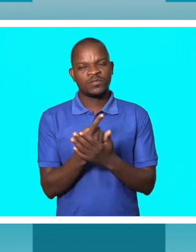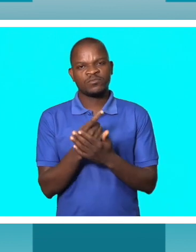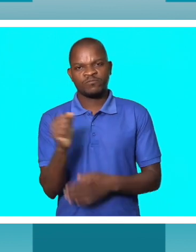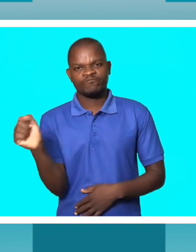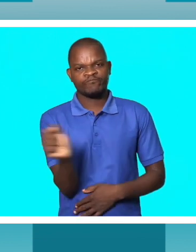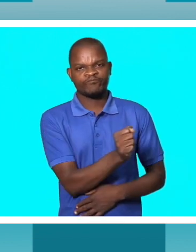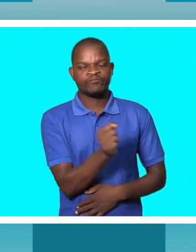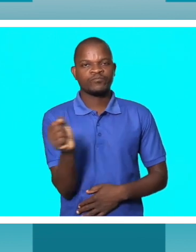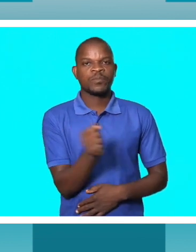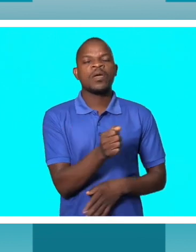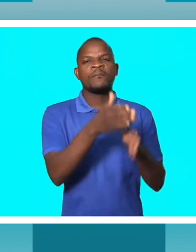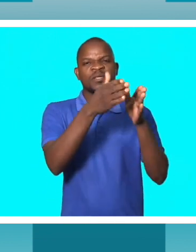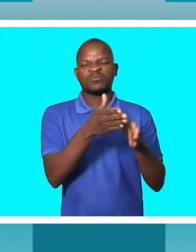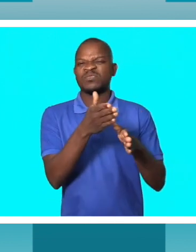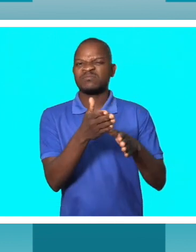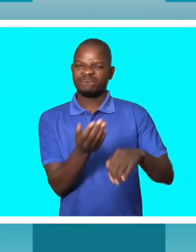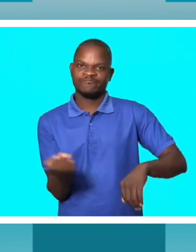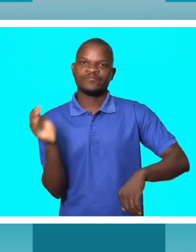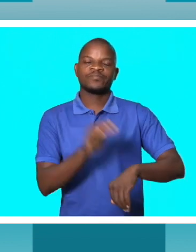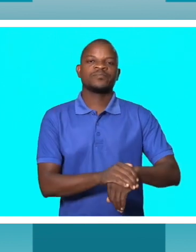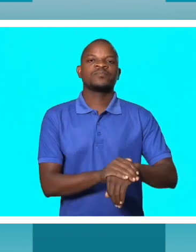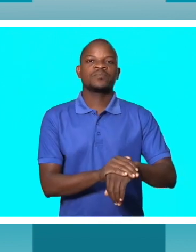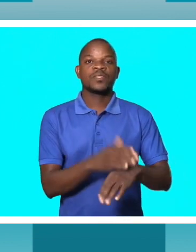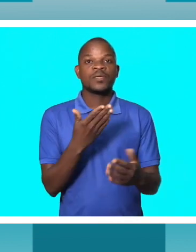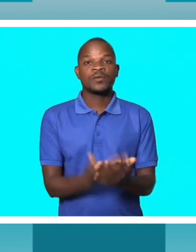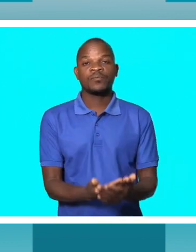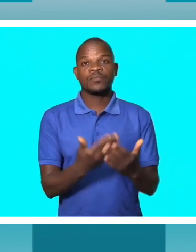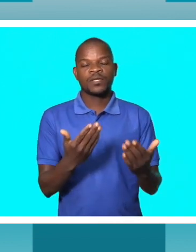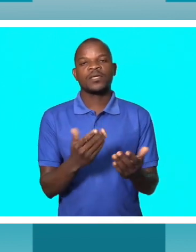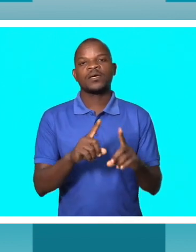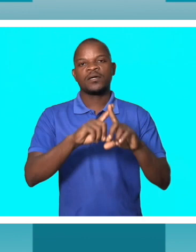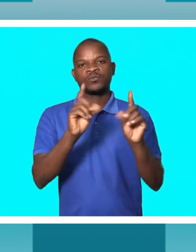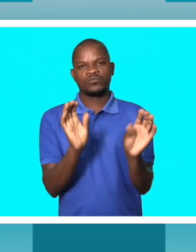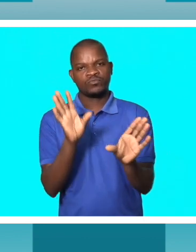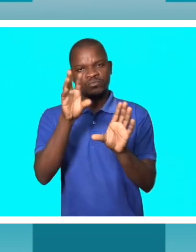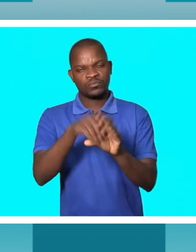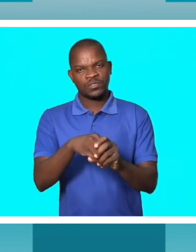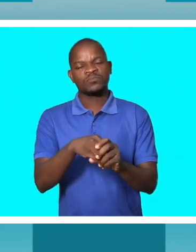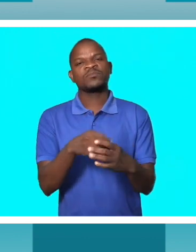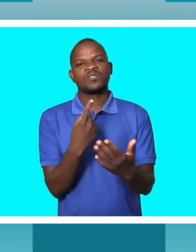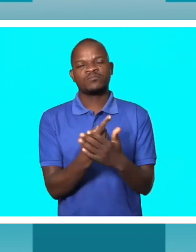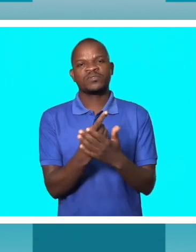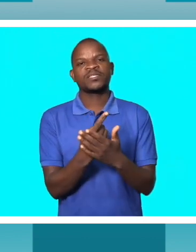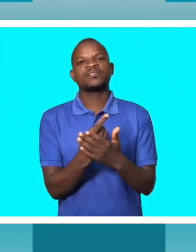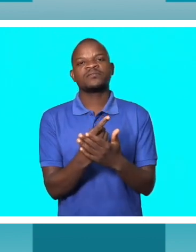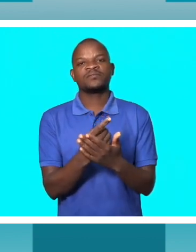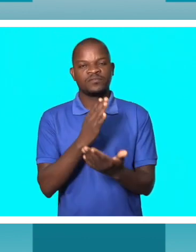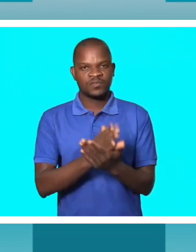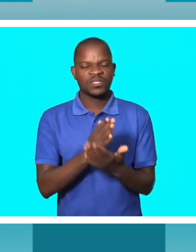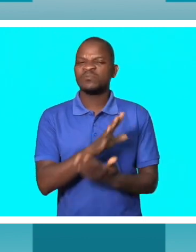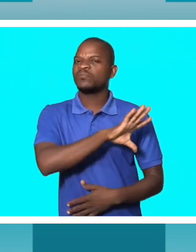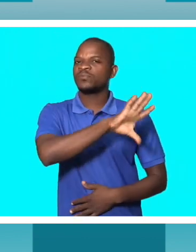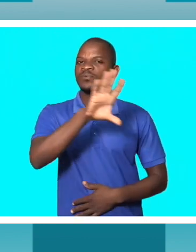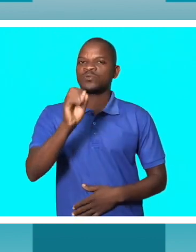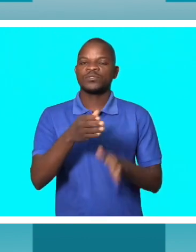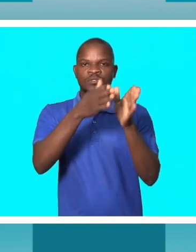colocação de pessoas certas no lugar certo para que, de fato, a inclusão seja sentida por